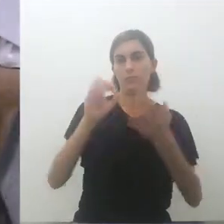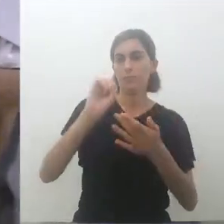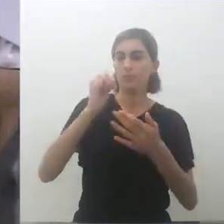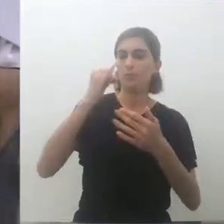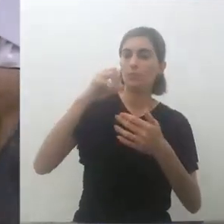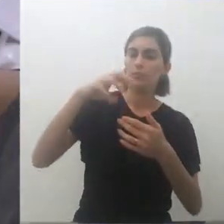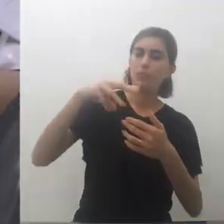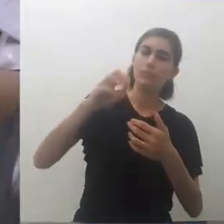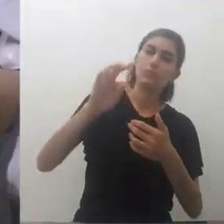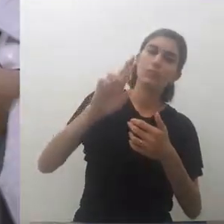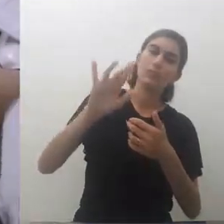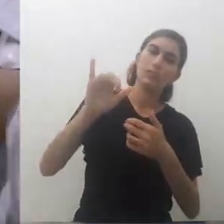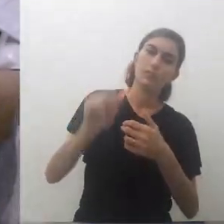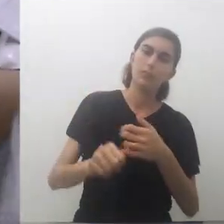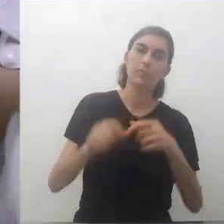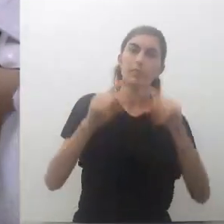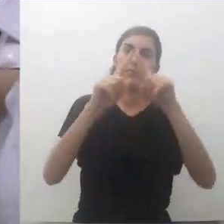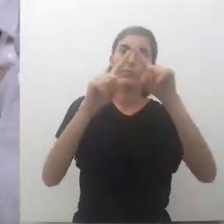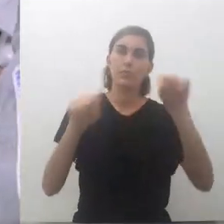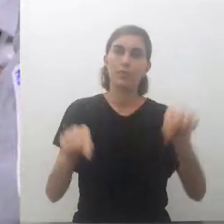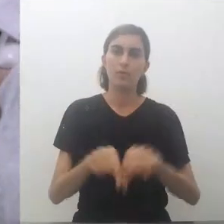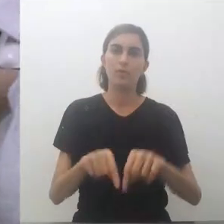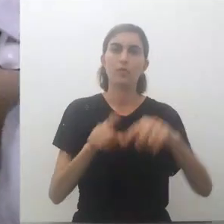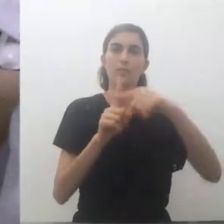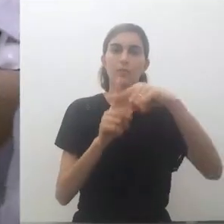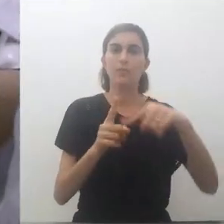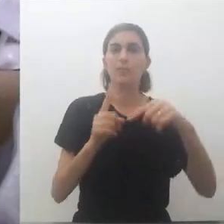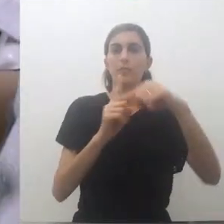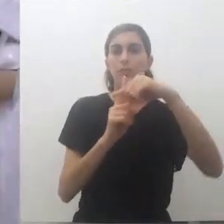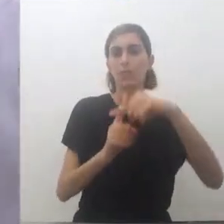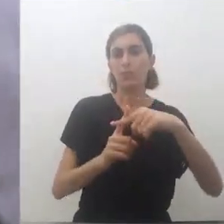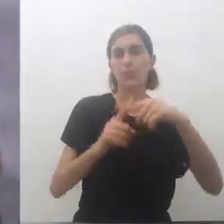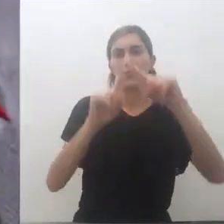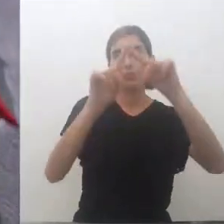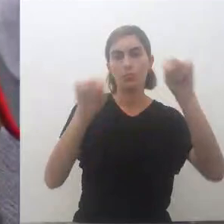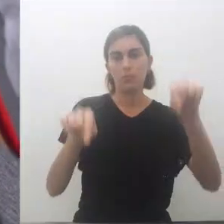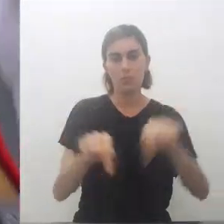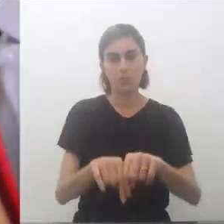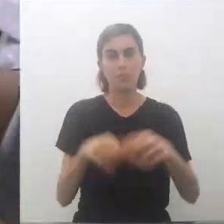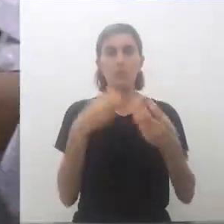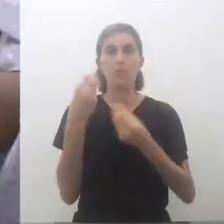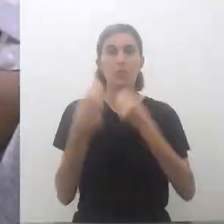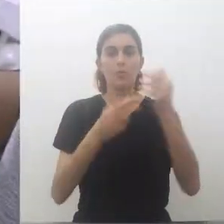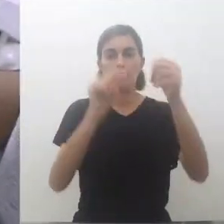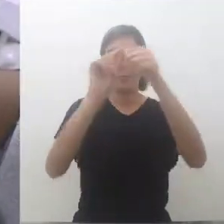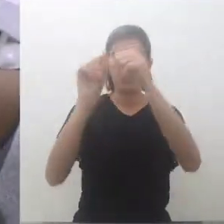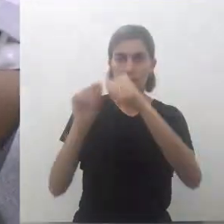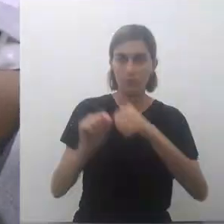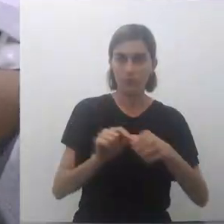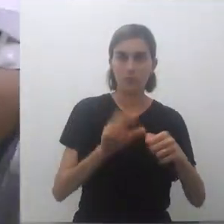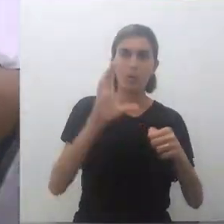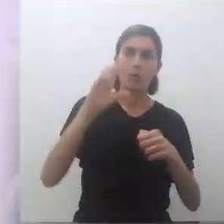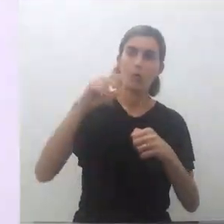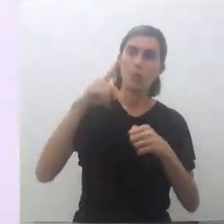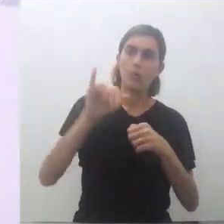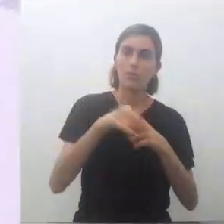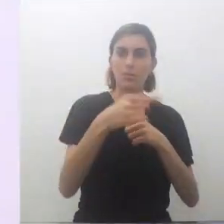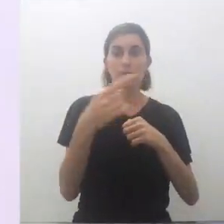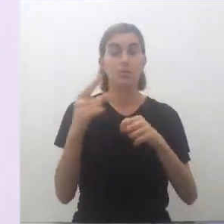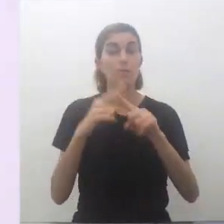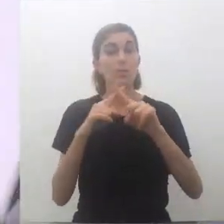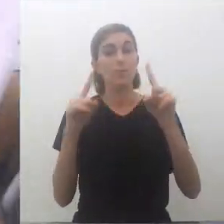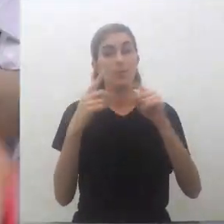e a em cruz. Nós vimos várias formas de como gerar essas composições, mas além